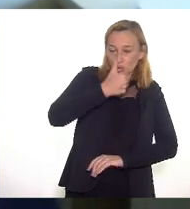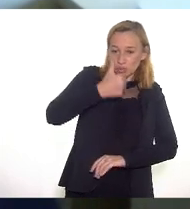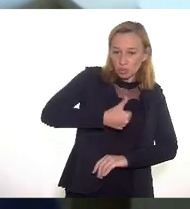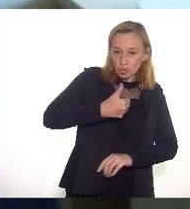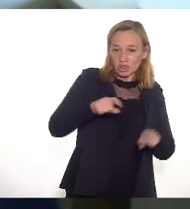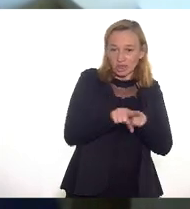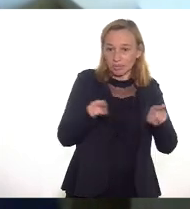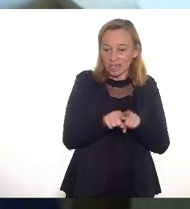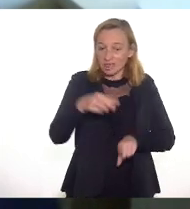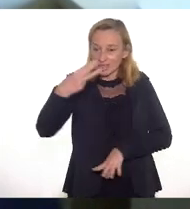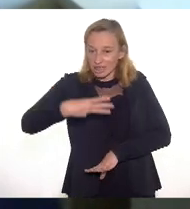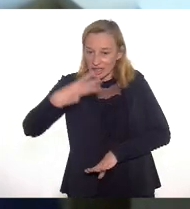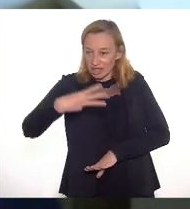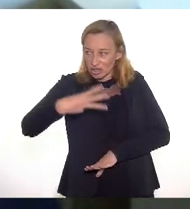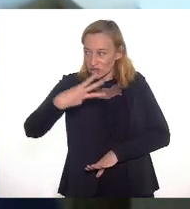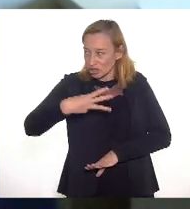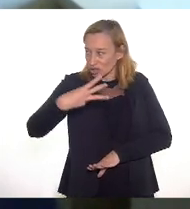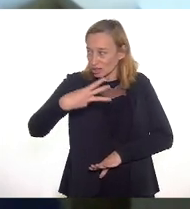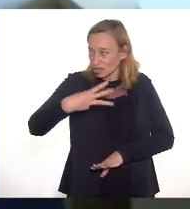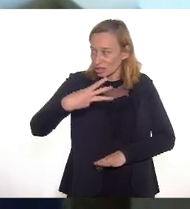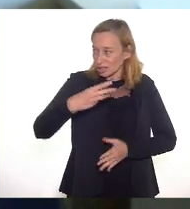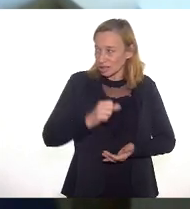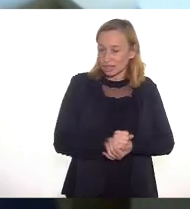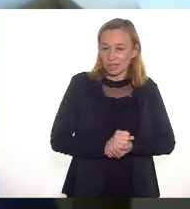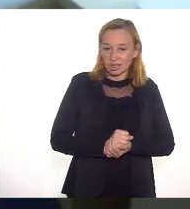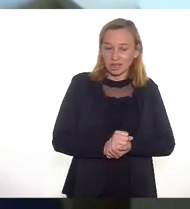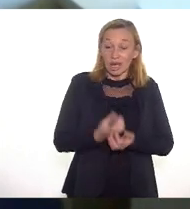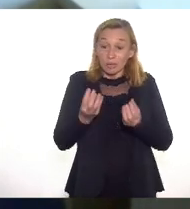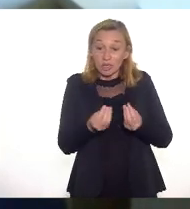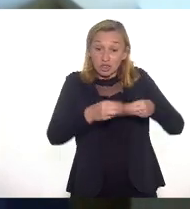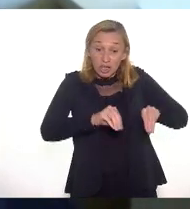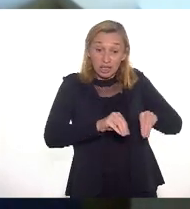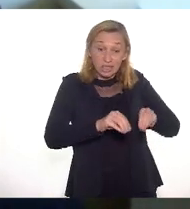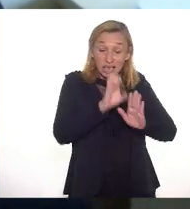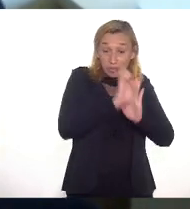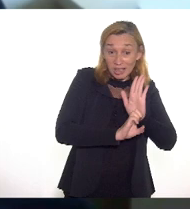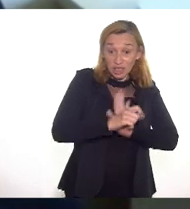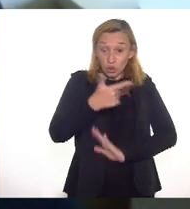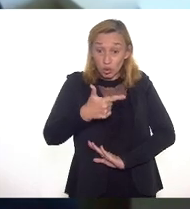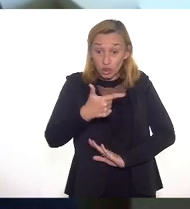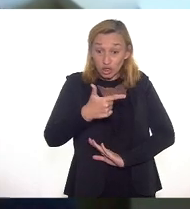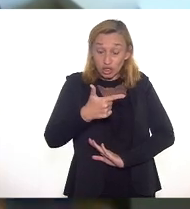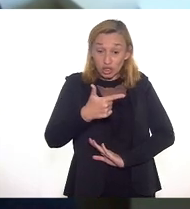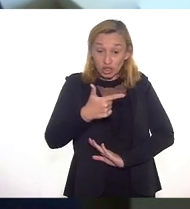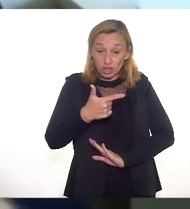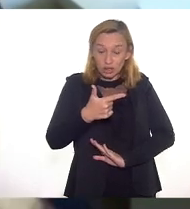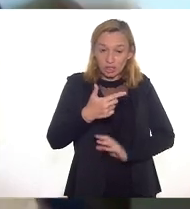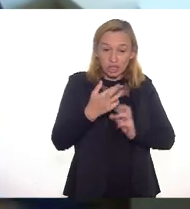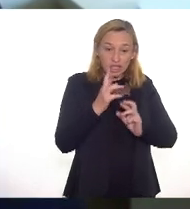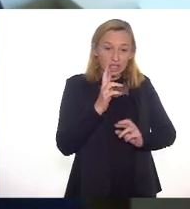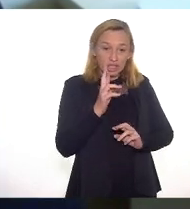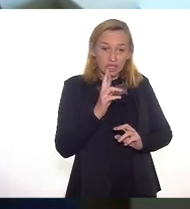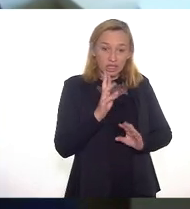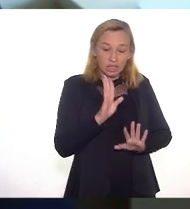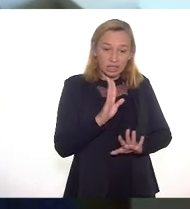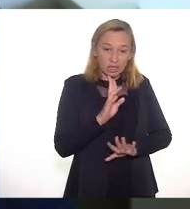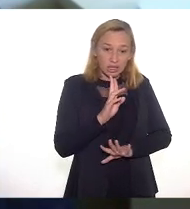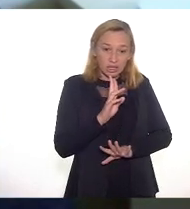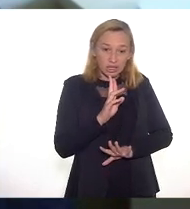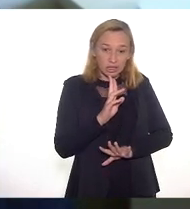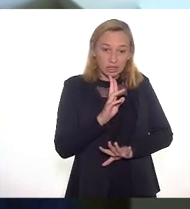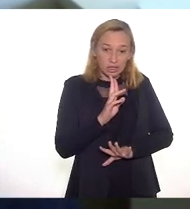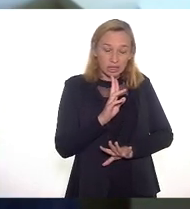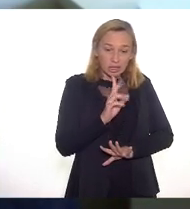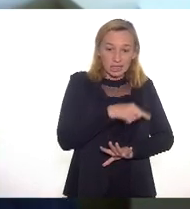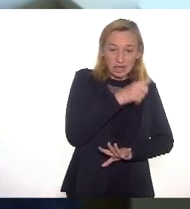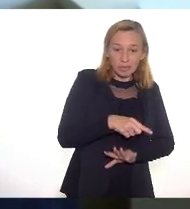3, pela prejudicabilidade da emenda 2, pela rejeição por ter sido contrário à